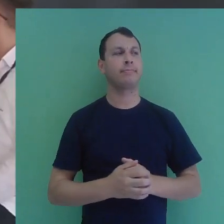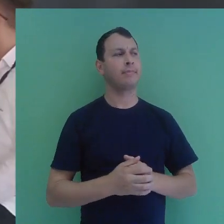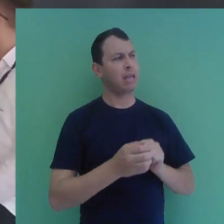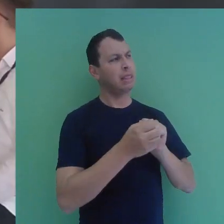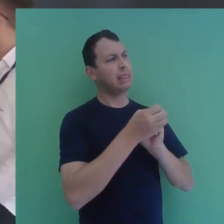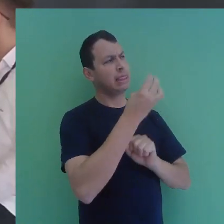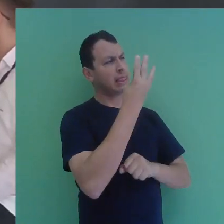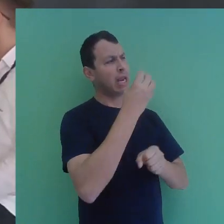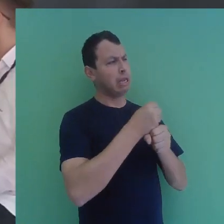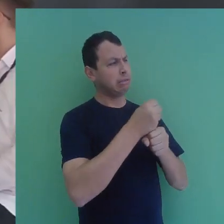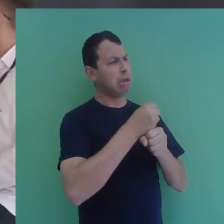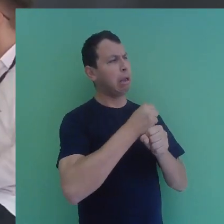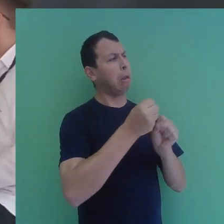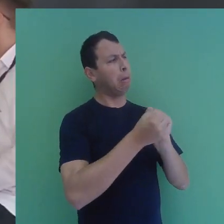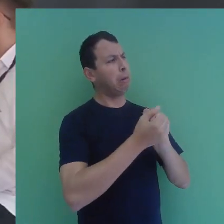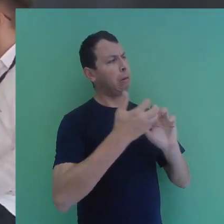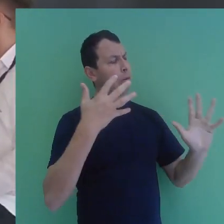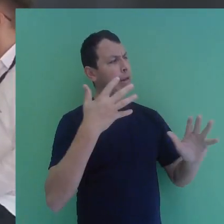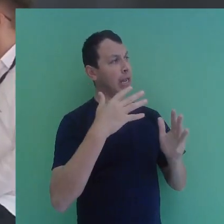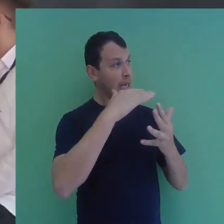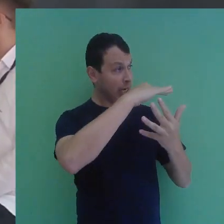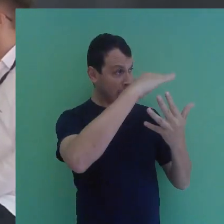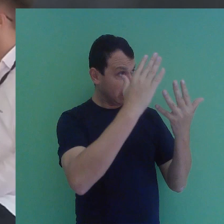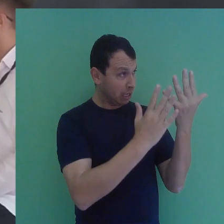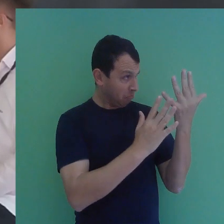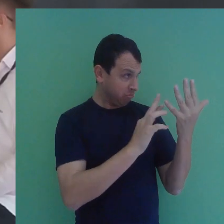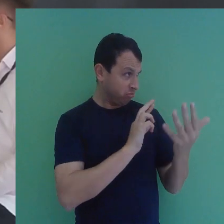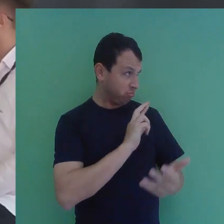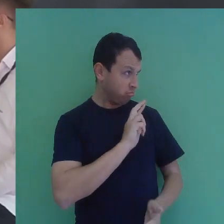3 anos é coisa pra caramba. Porque Libras não é